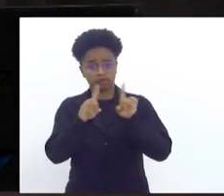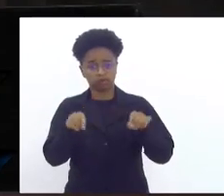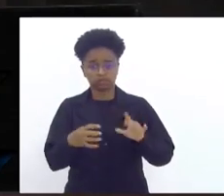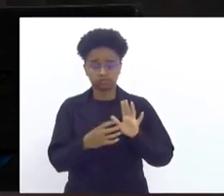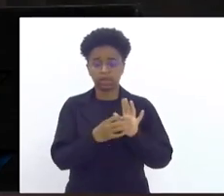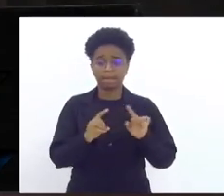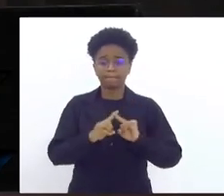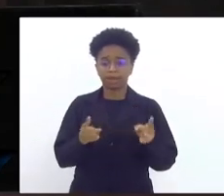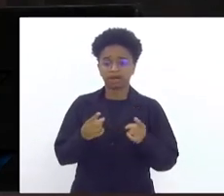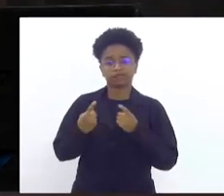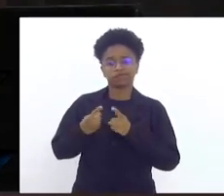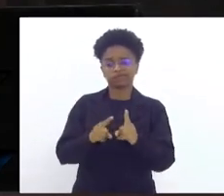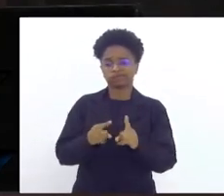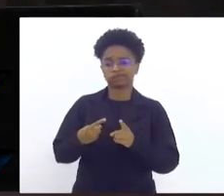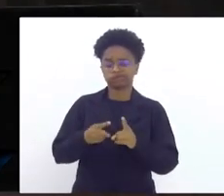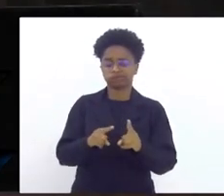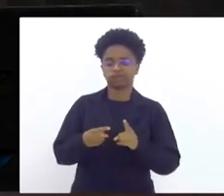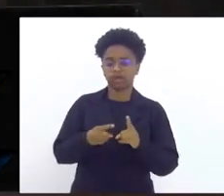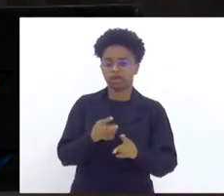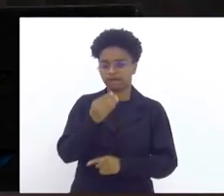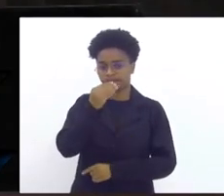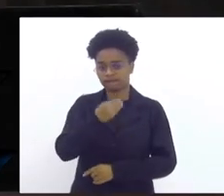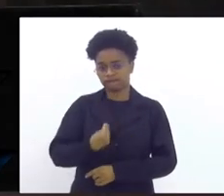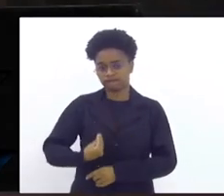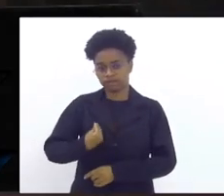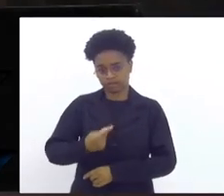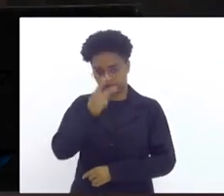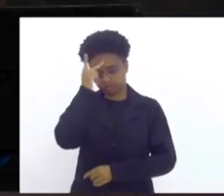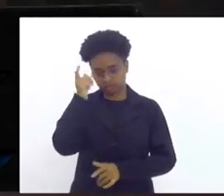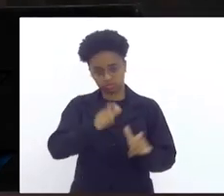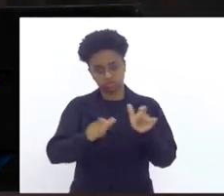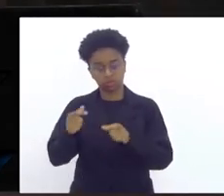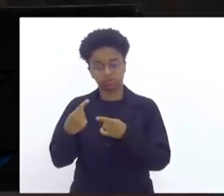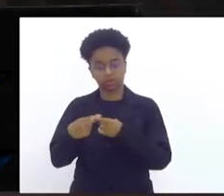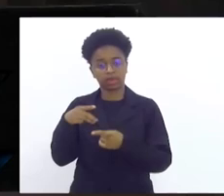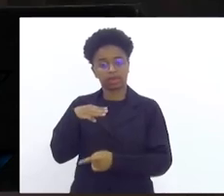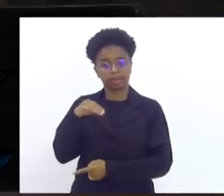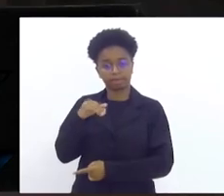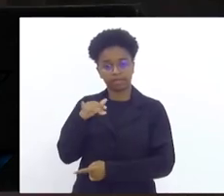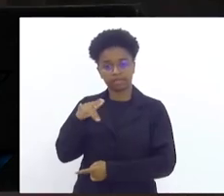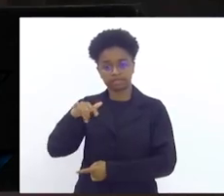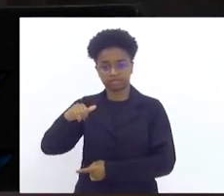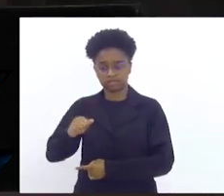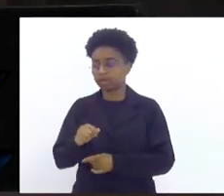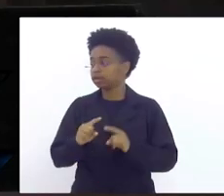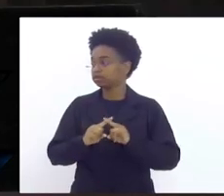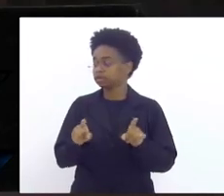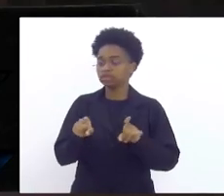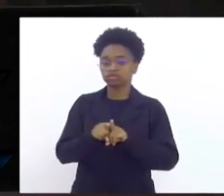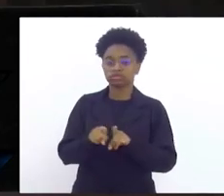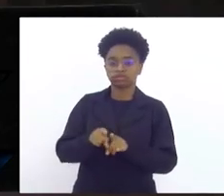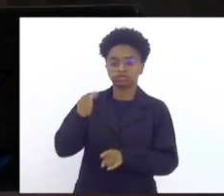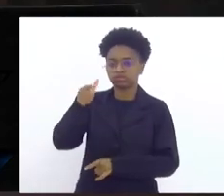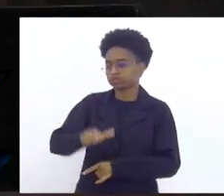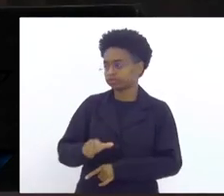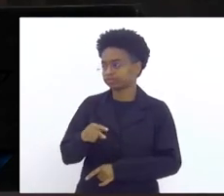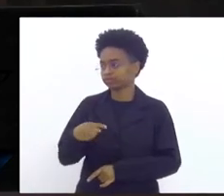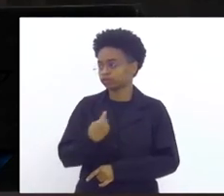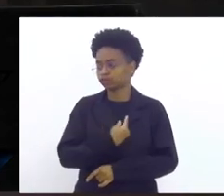infernizando a vida das pessoas porque são milicianos mais uma vez a gente encontra milícia